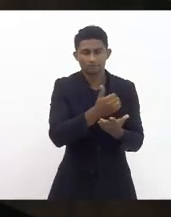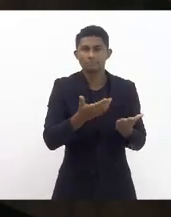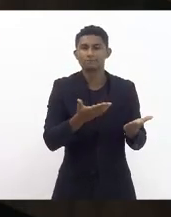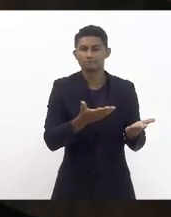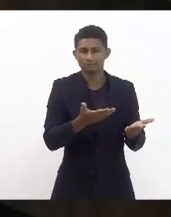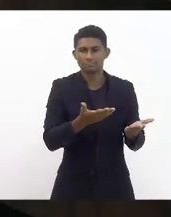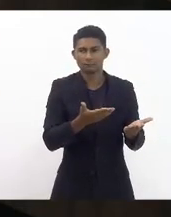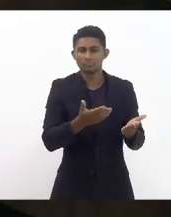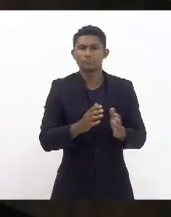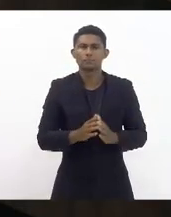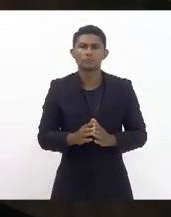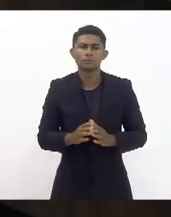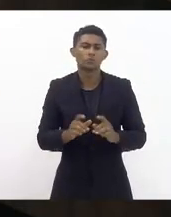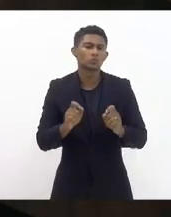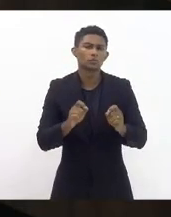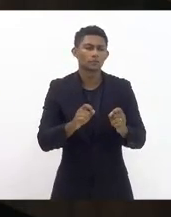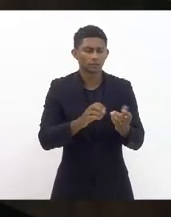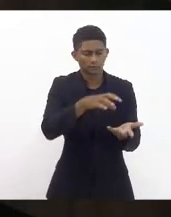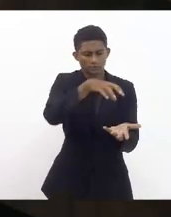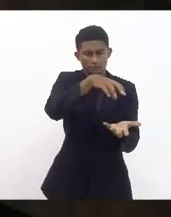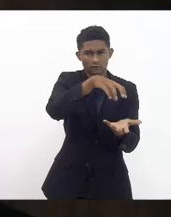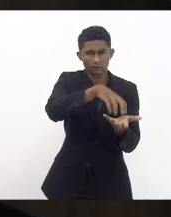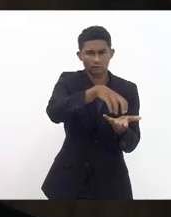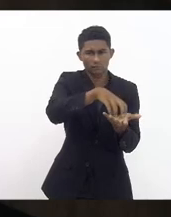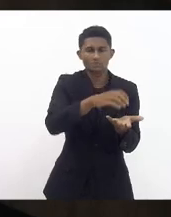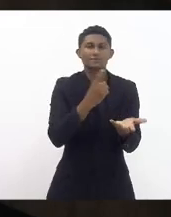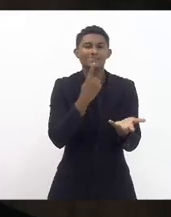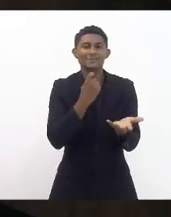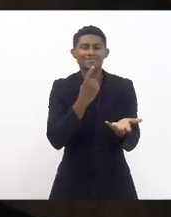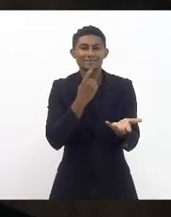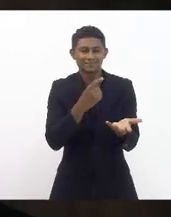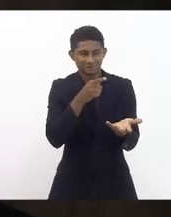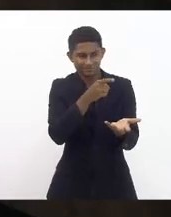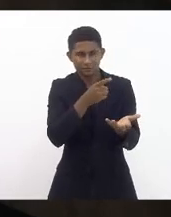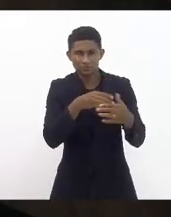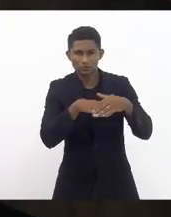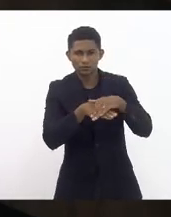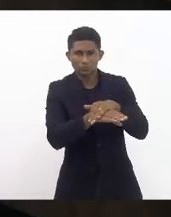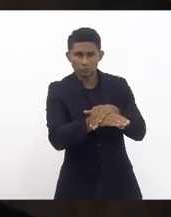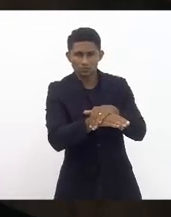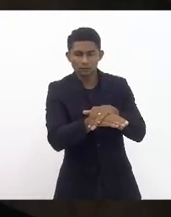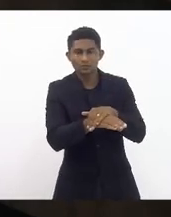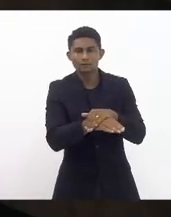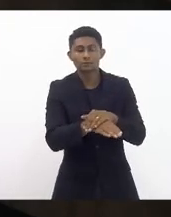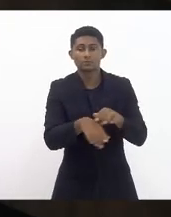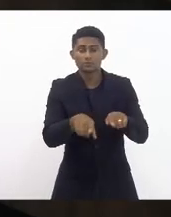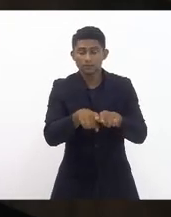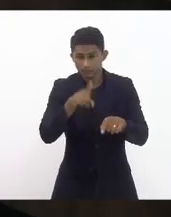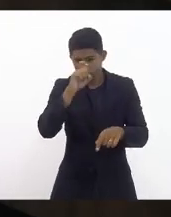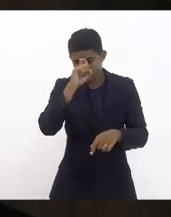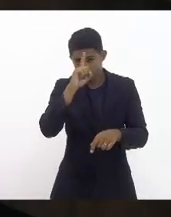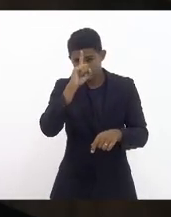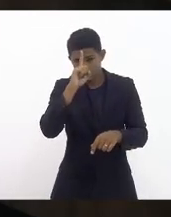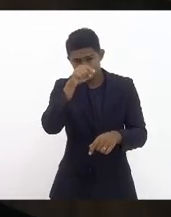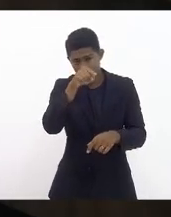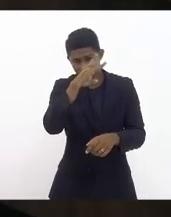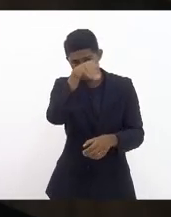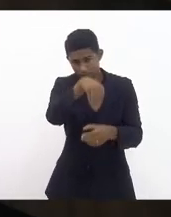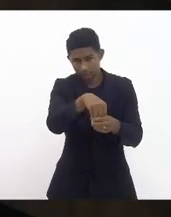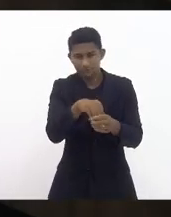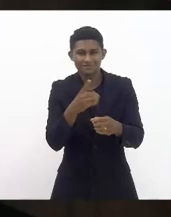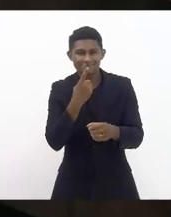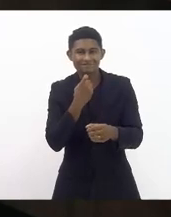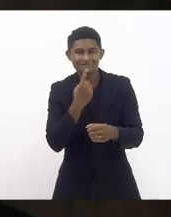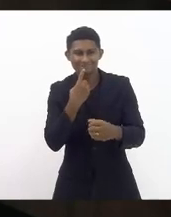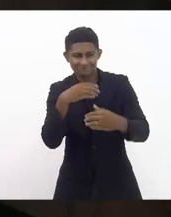coletados tanto nos hemocentros quanto nos bancos de sangue dos hospitais. O